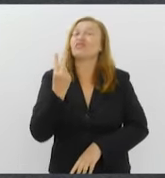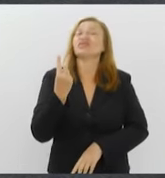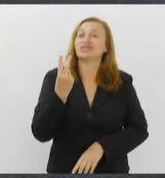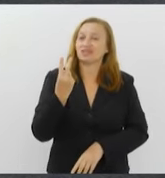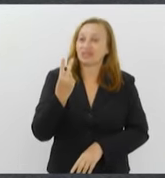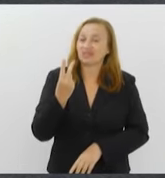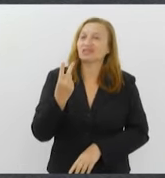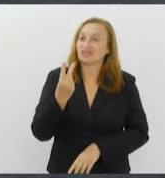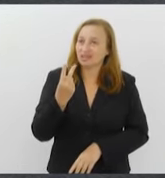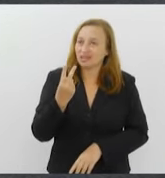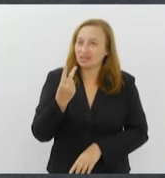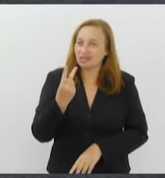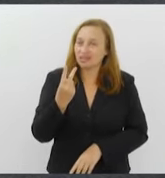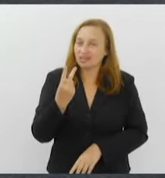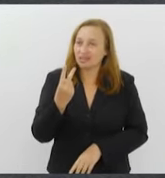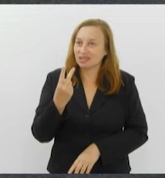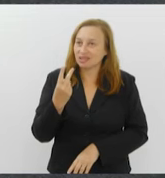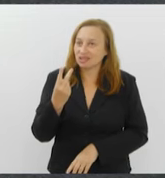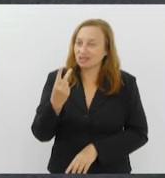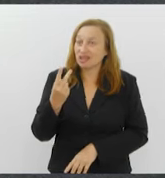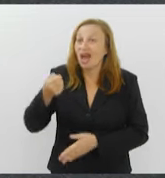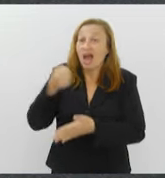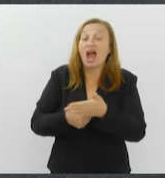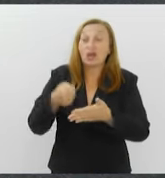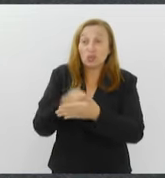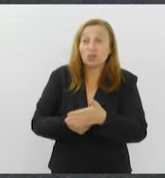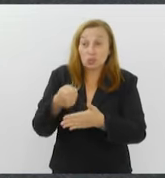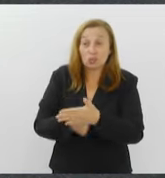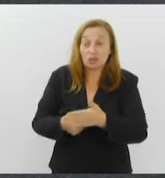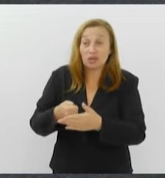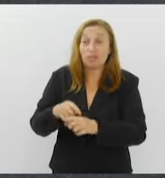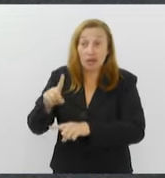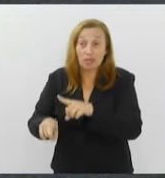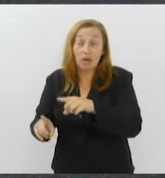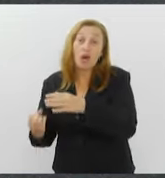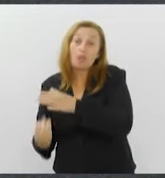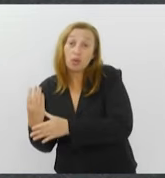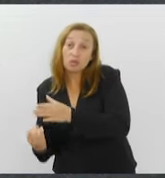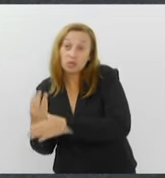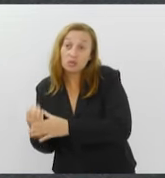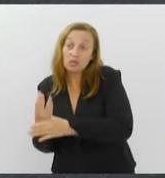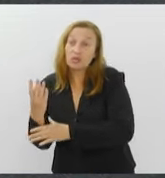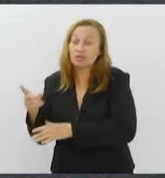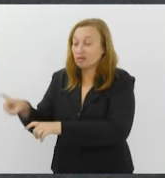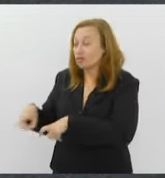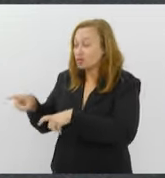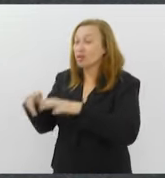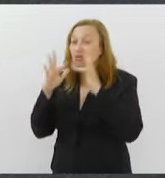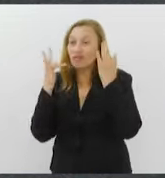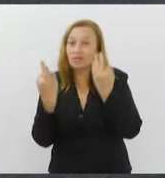a partir do Armazém do Campo, a luta também pela produção da agricultura familiar